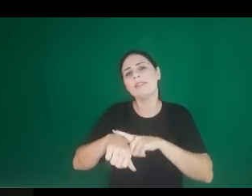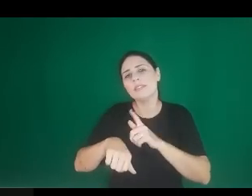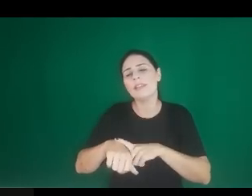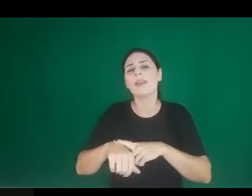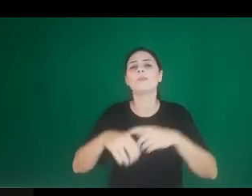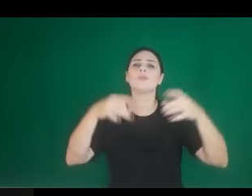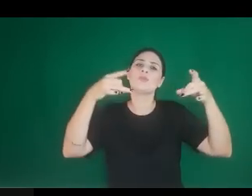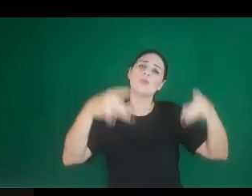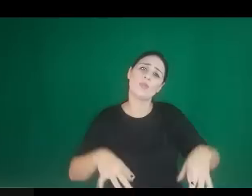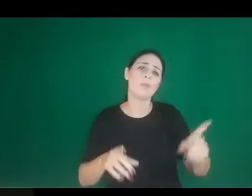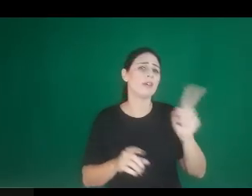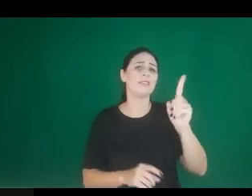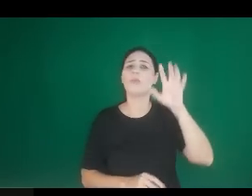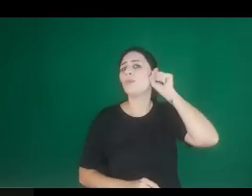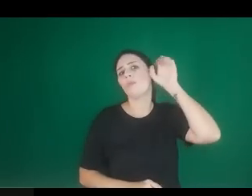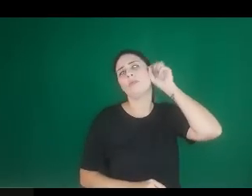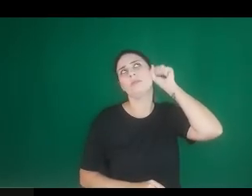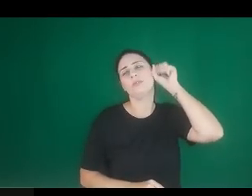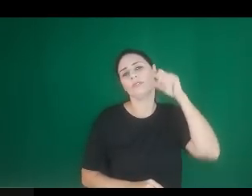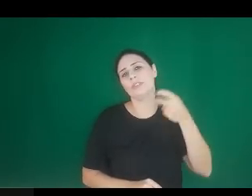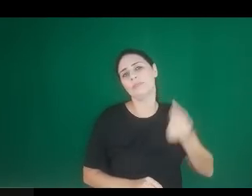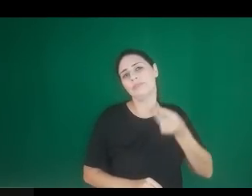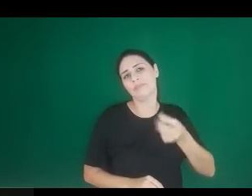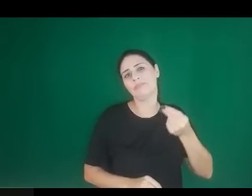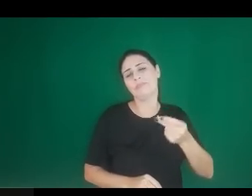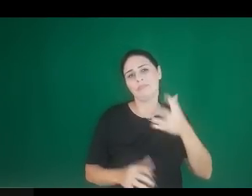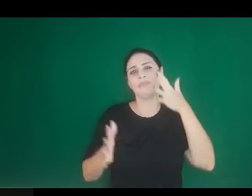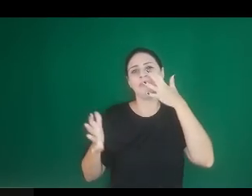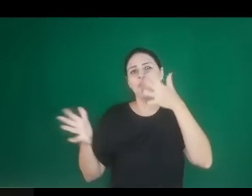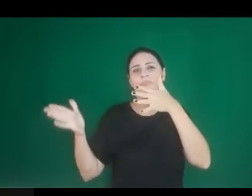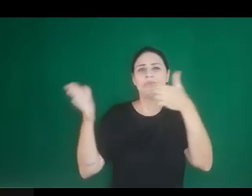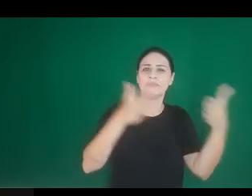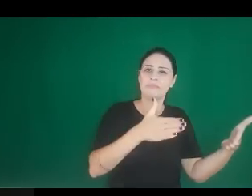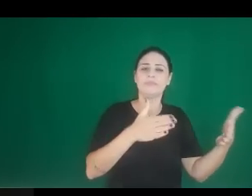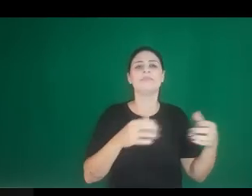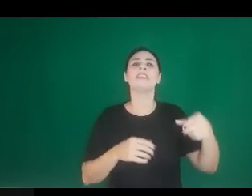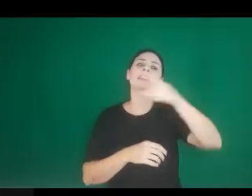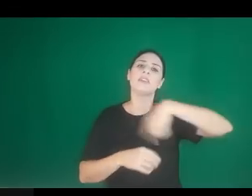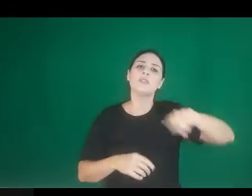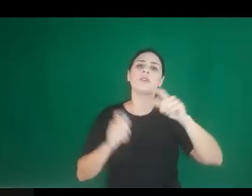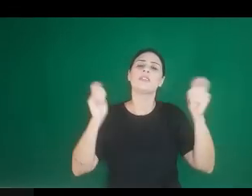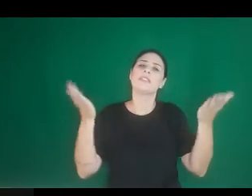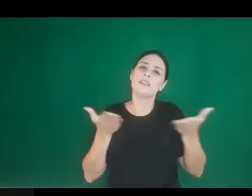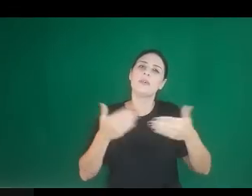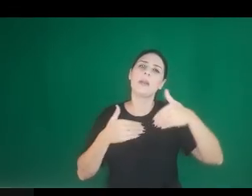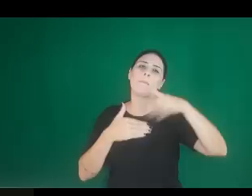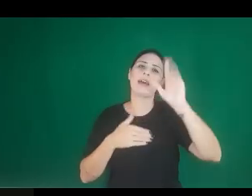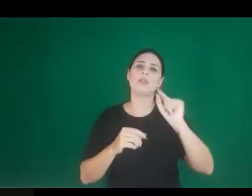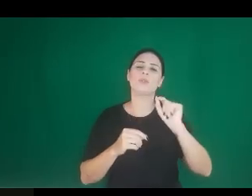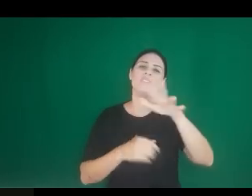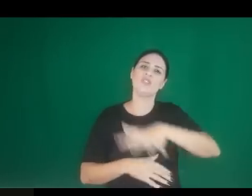um tempo de elaboração, e não só ouvir, né? Então, é realmente uma fala que ela vai ser caminhar de uma